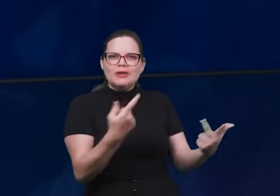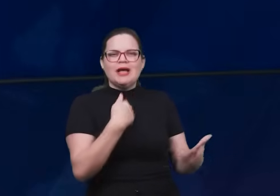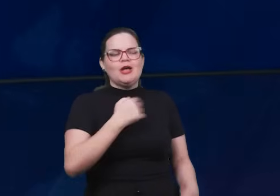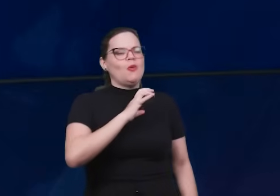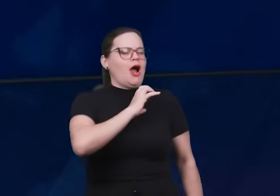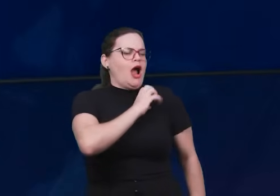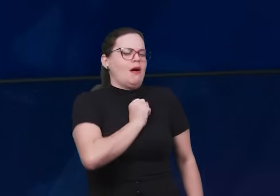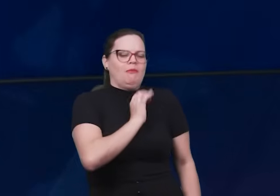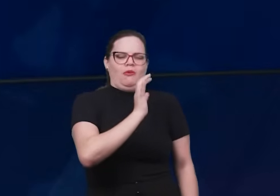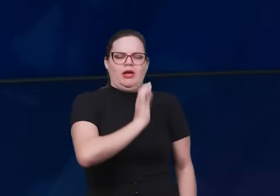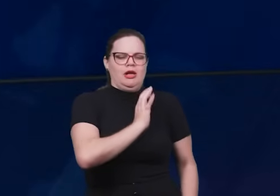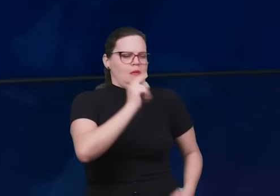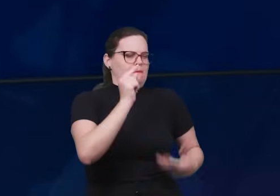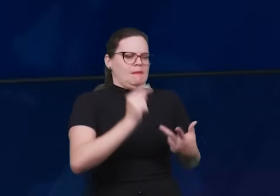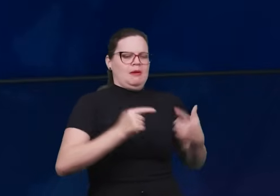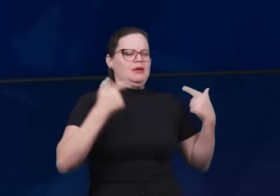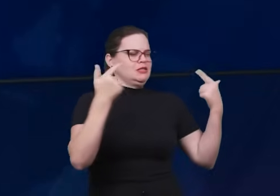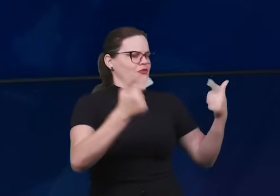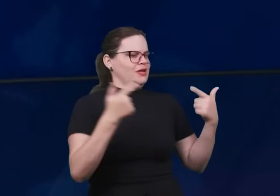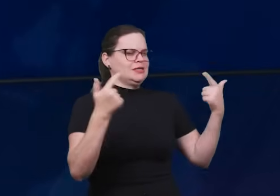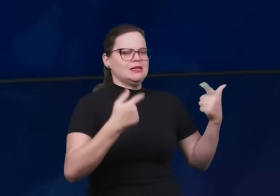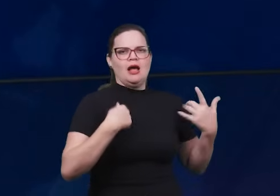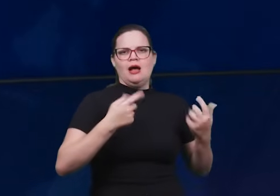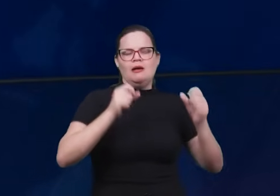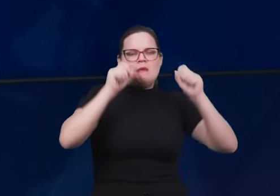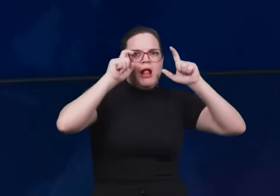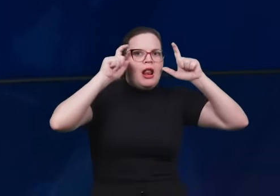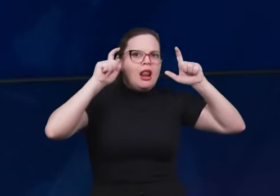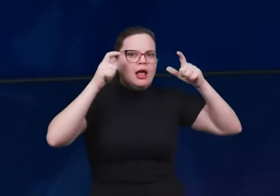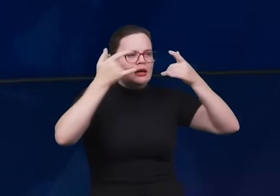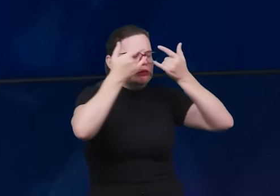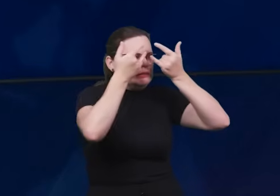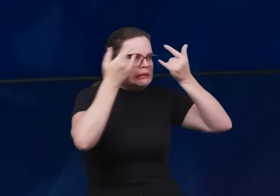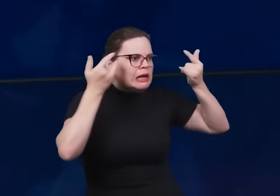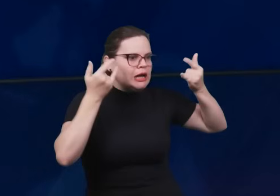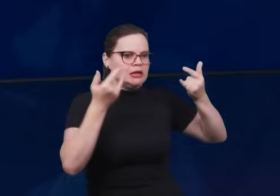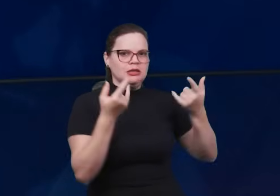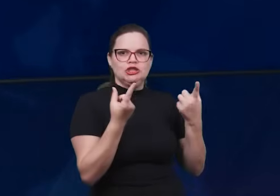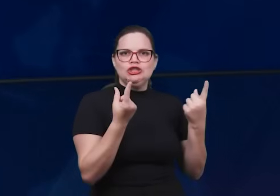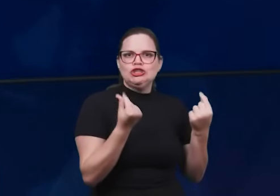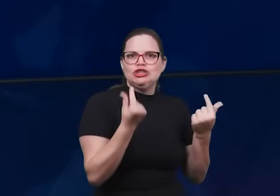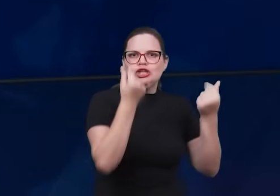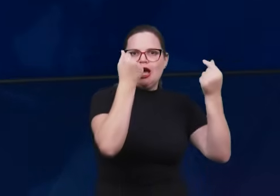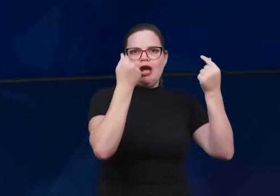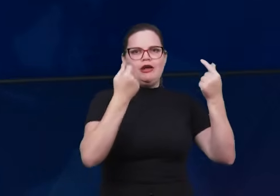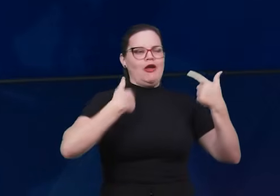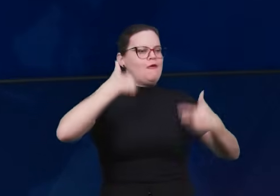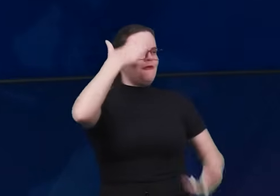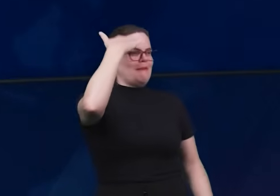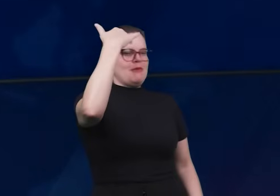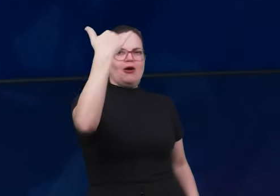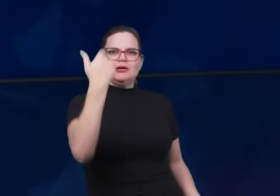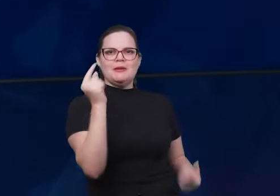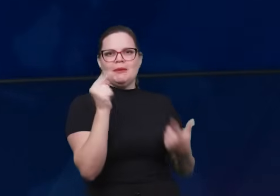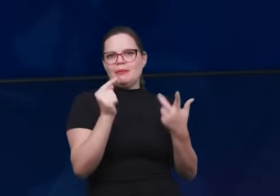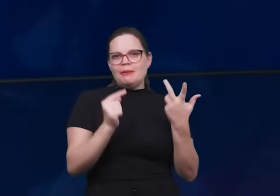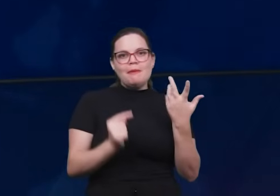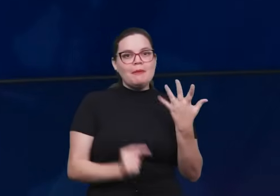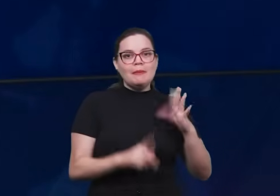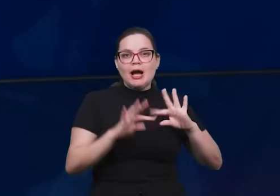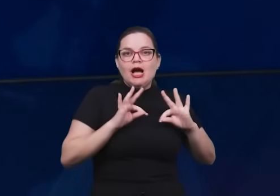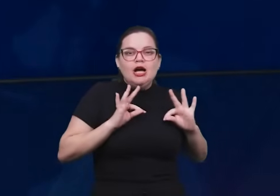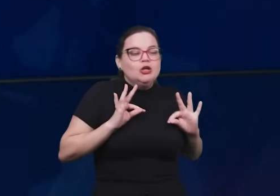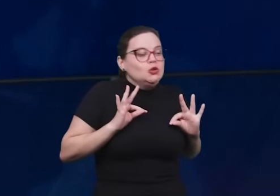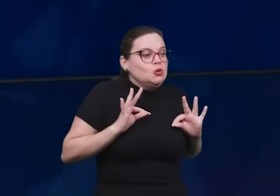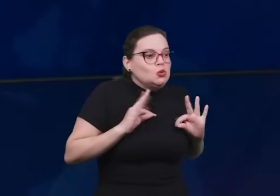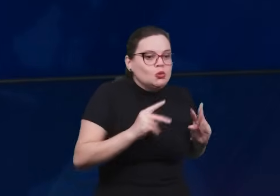deste mundo, tais como a ambição por bens materiais, prestígio social e tantas outras coisas que nos